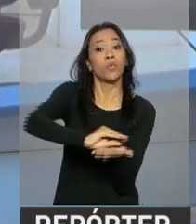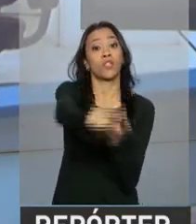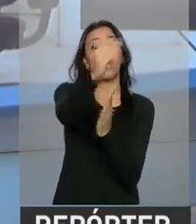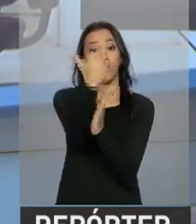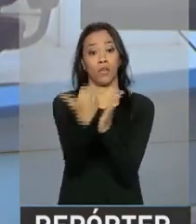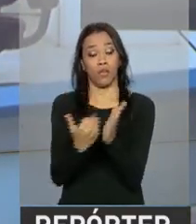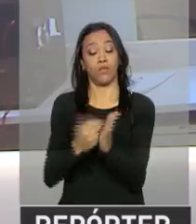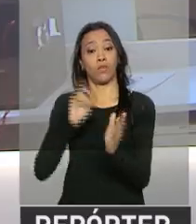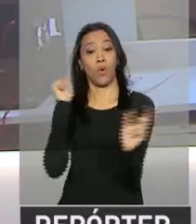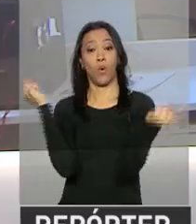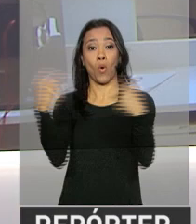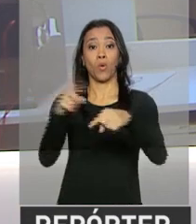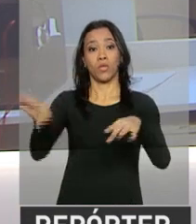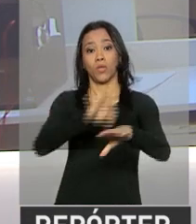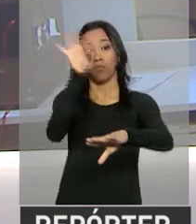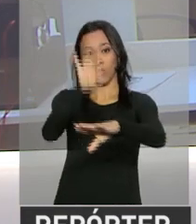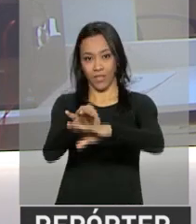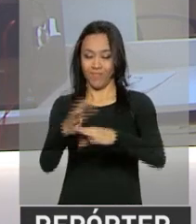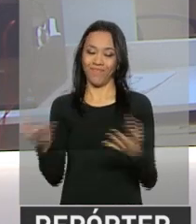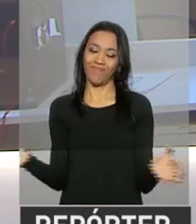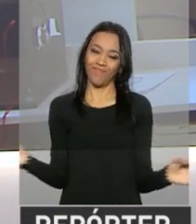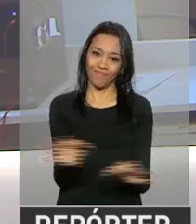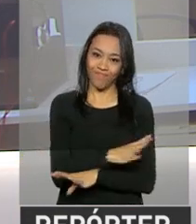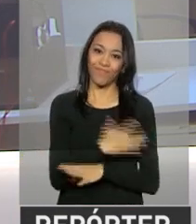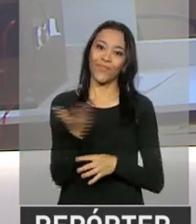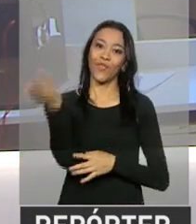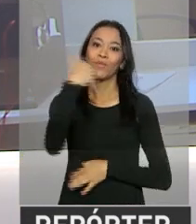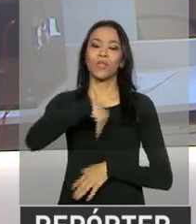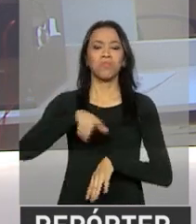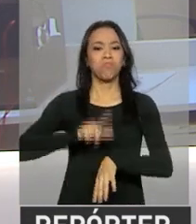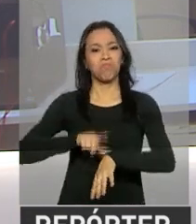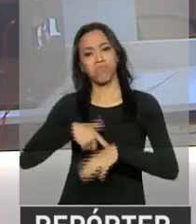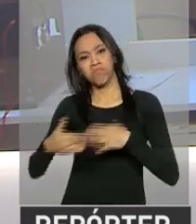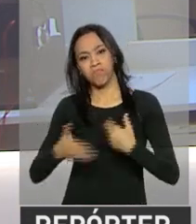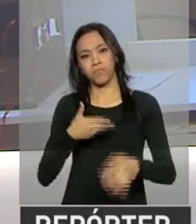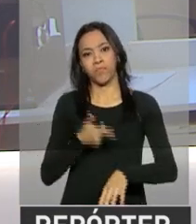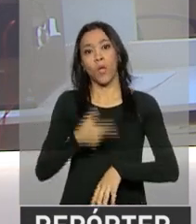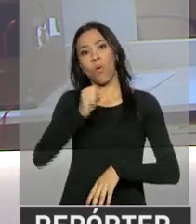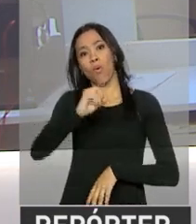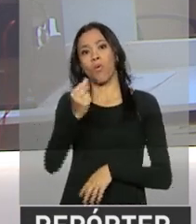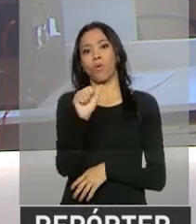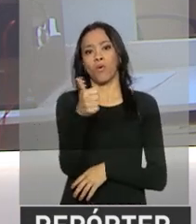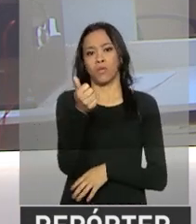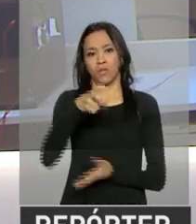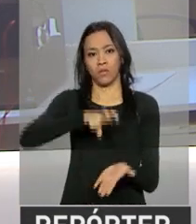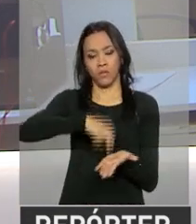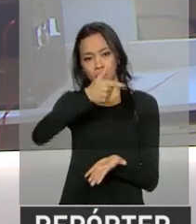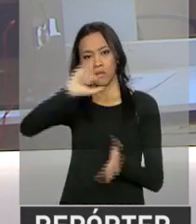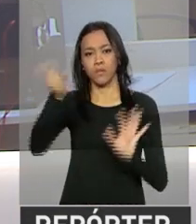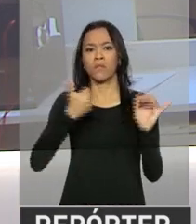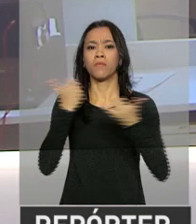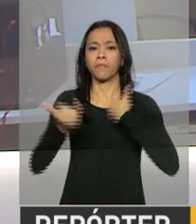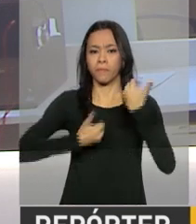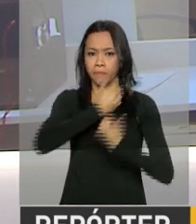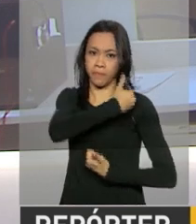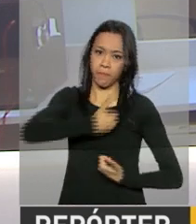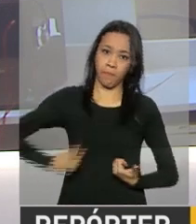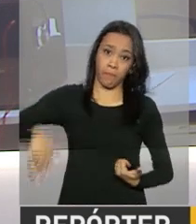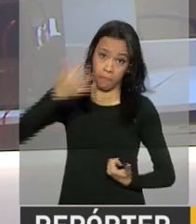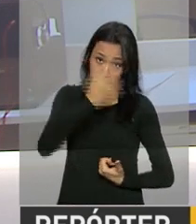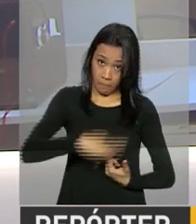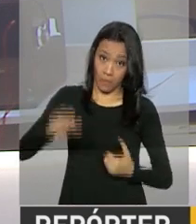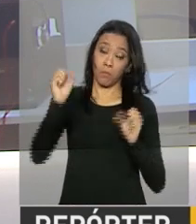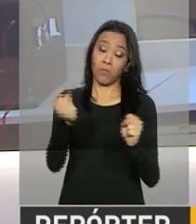ao mosquito nós ficamos por aqui voltamos a qualquer momento ou às 11 da manhã com outras informações do governo federal